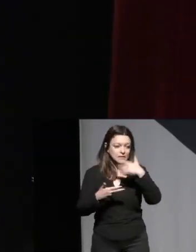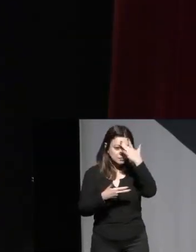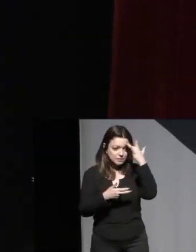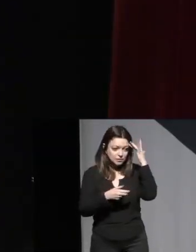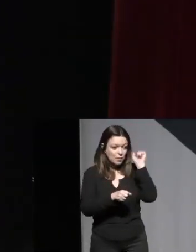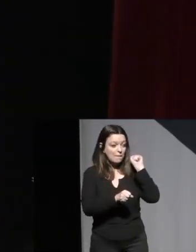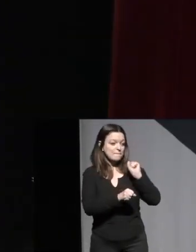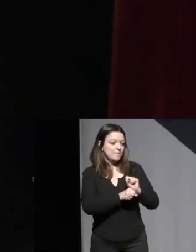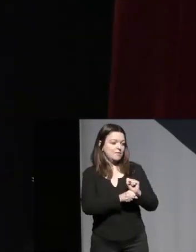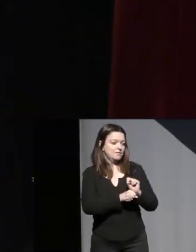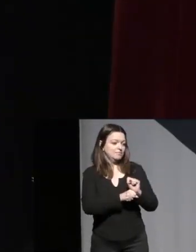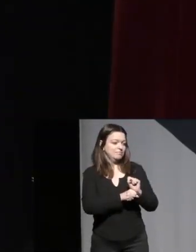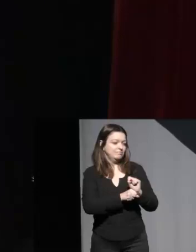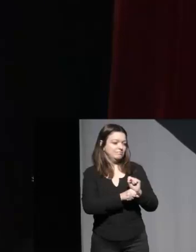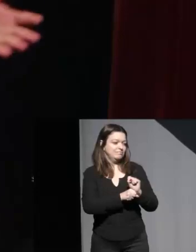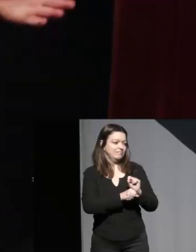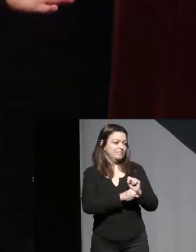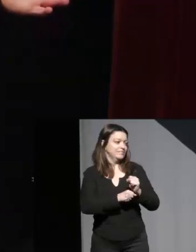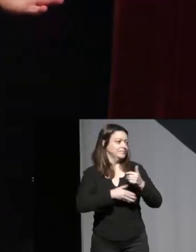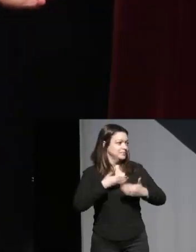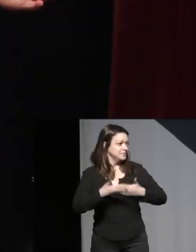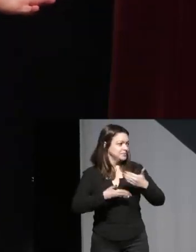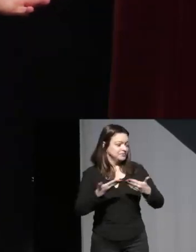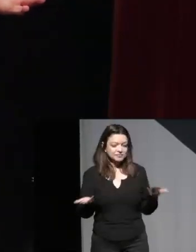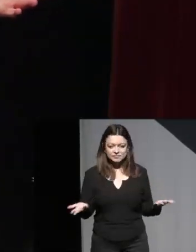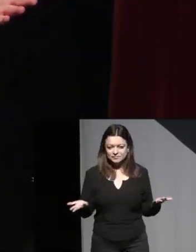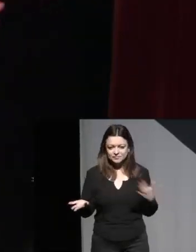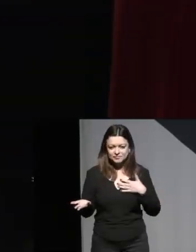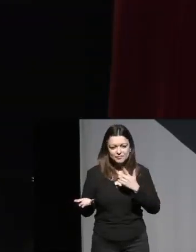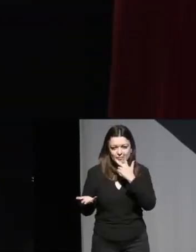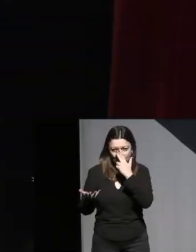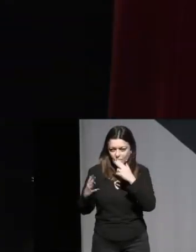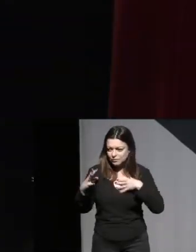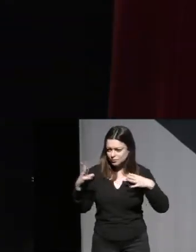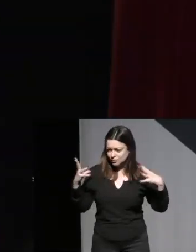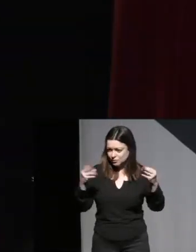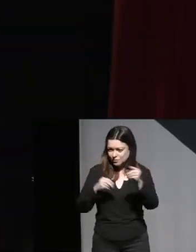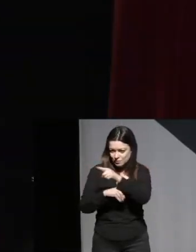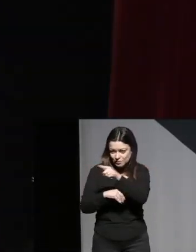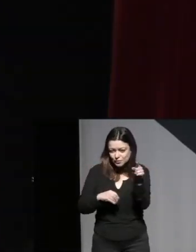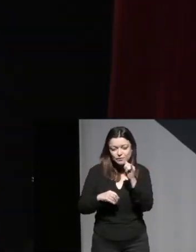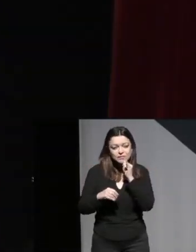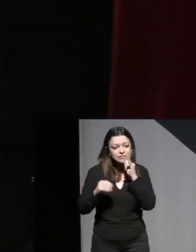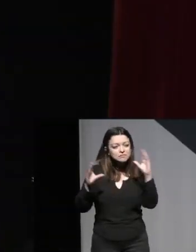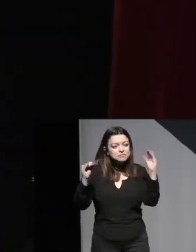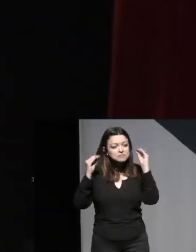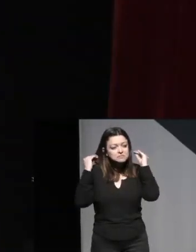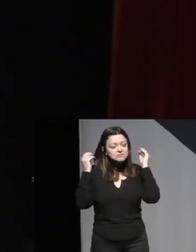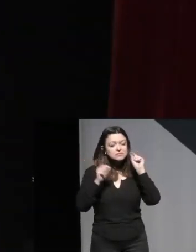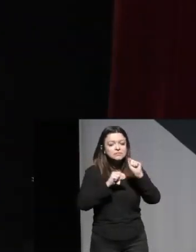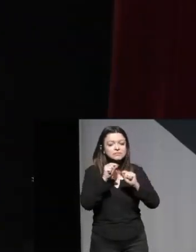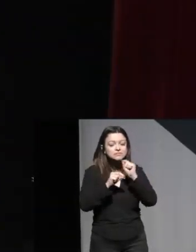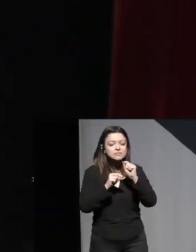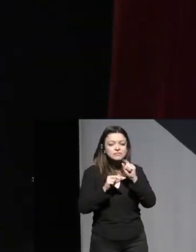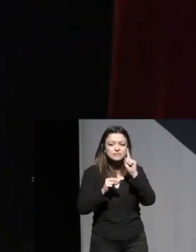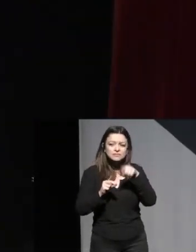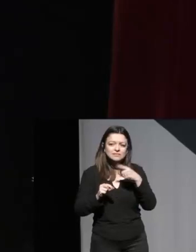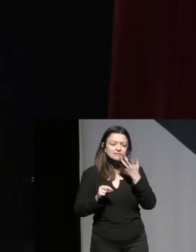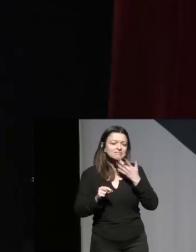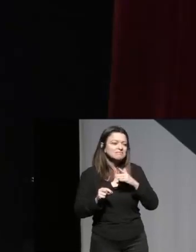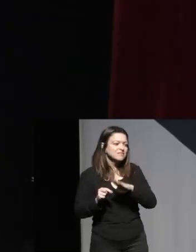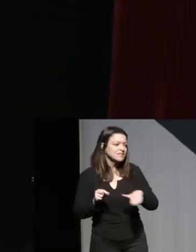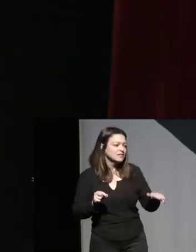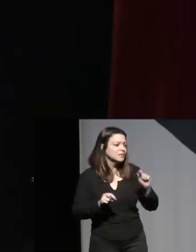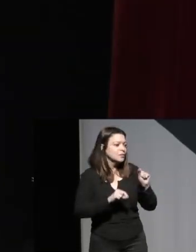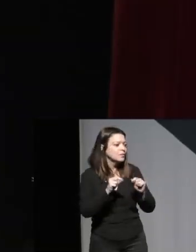de desenvolver. Né? Acho que todo mundo aqui já ouviu, né, aquela expressão, na minha infância se falava muito nisso, né? Não,